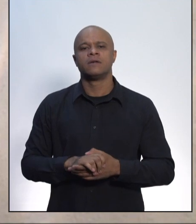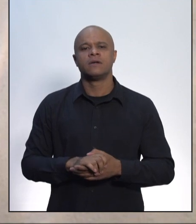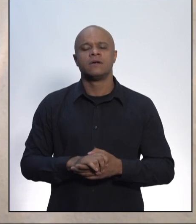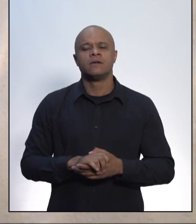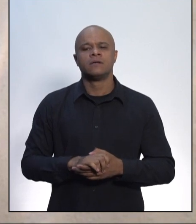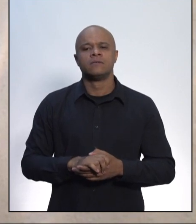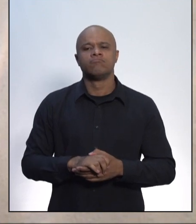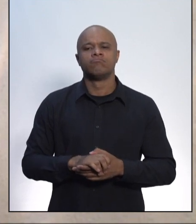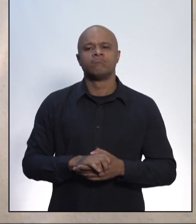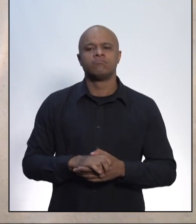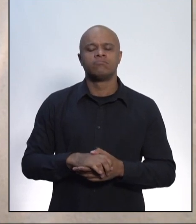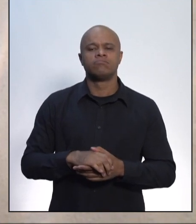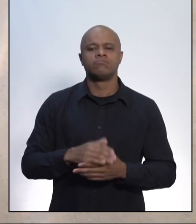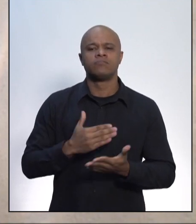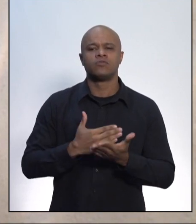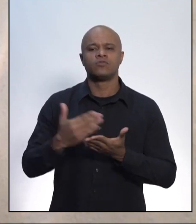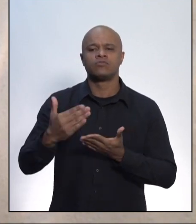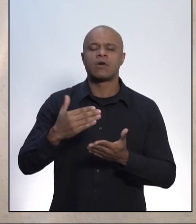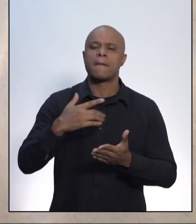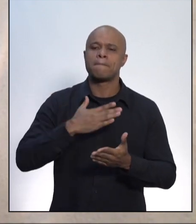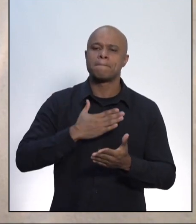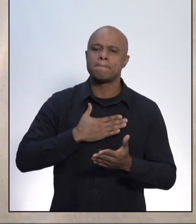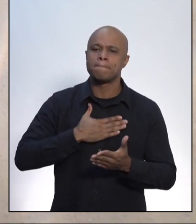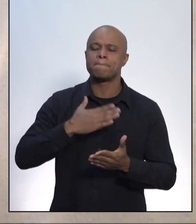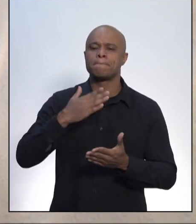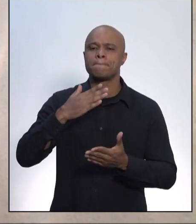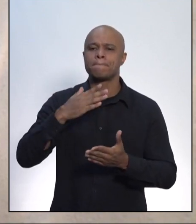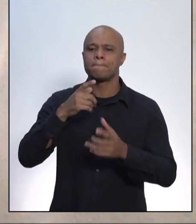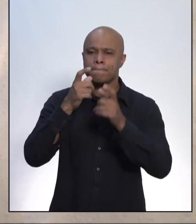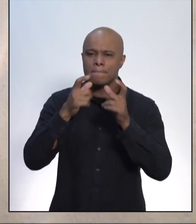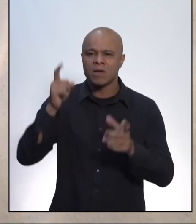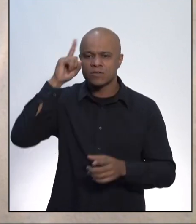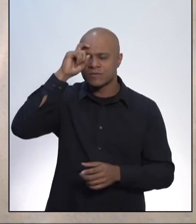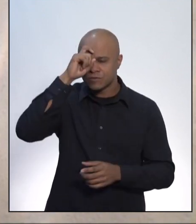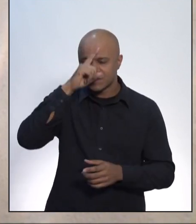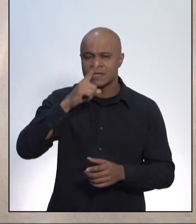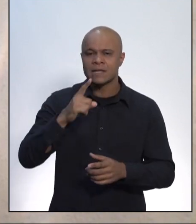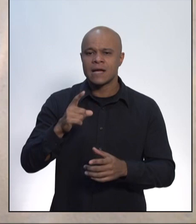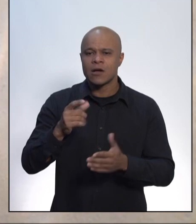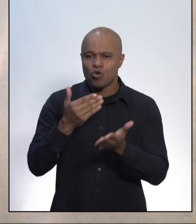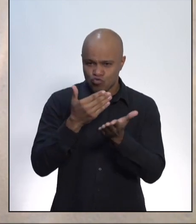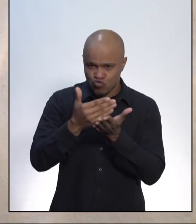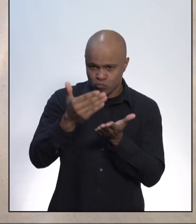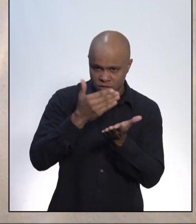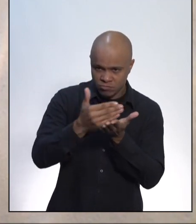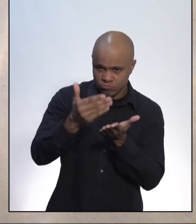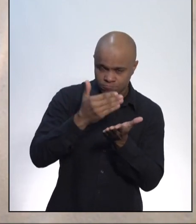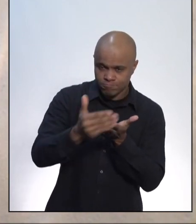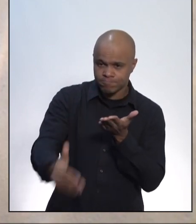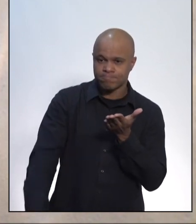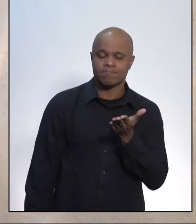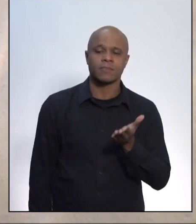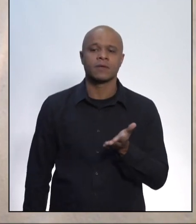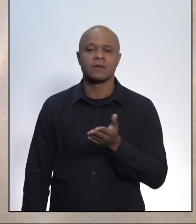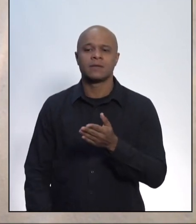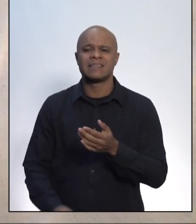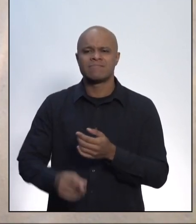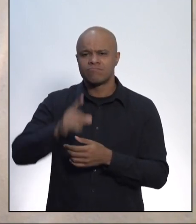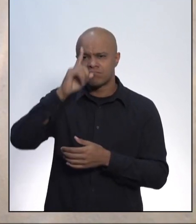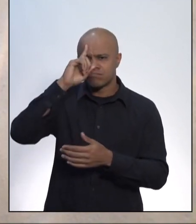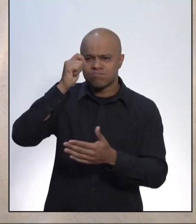Eu acho que a maior dificuldade que a gente enfrenta na carreira é dar o primeiro passo, entendeu? Eu acho que a